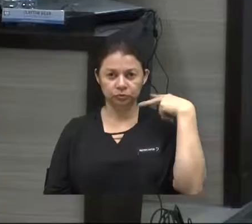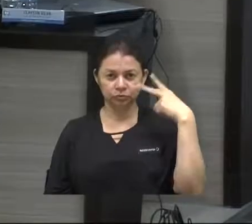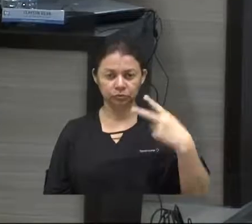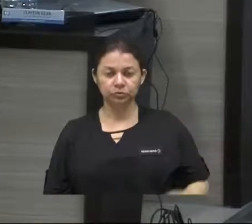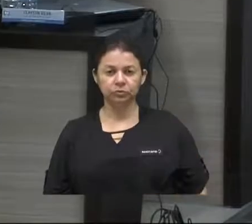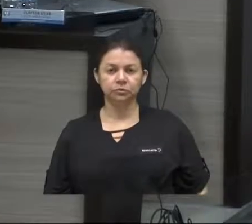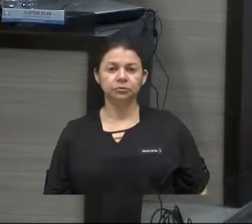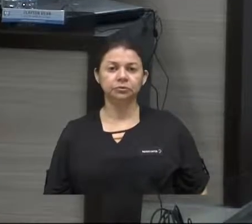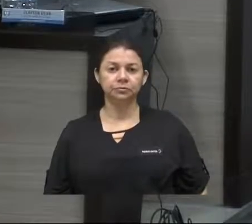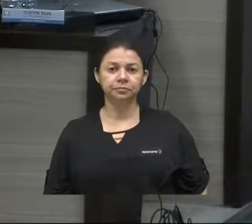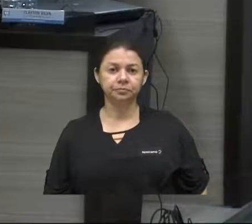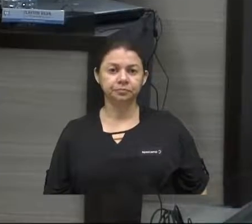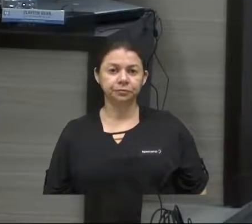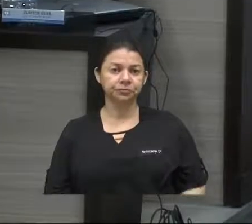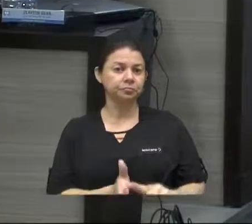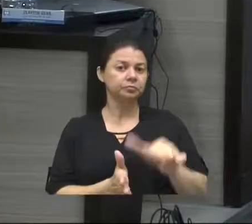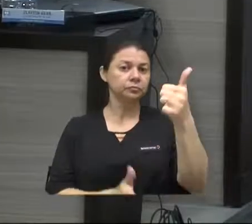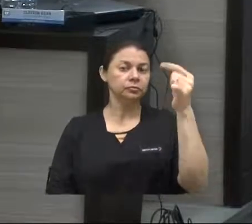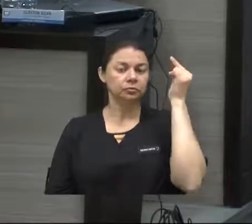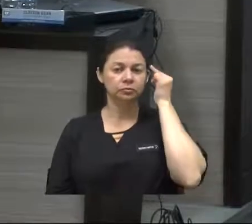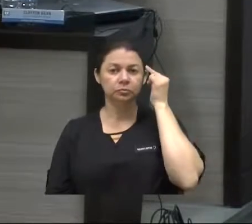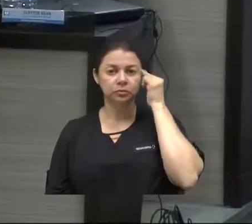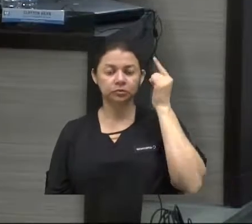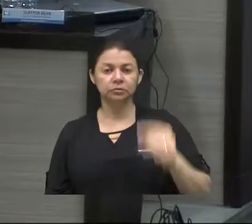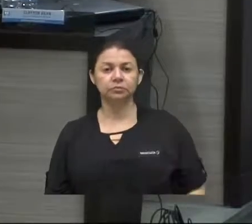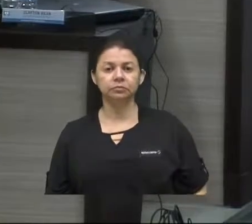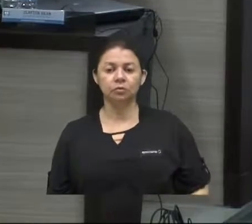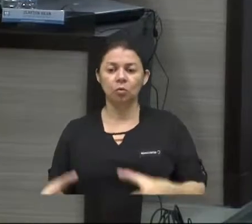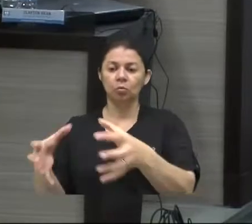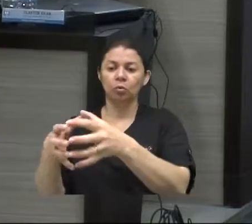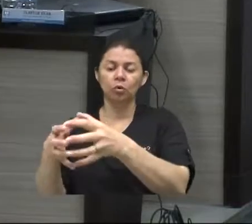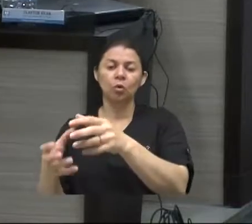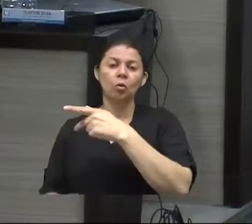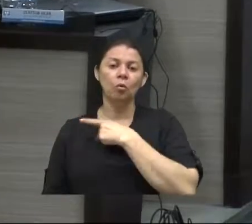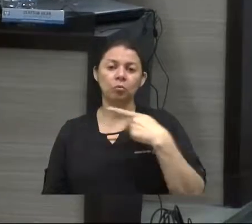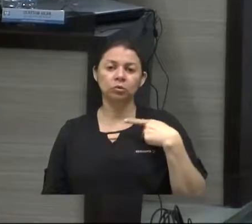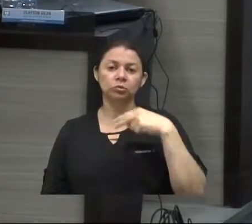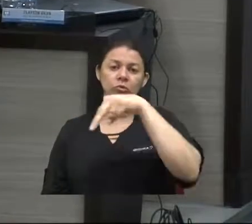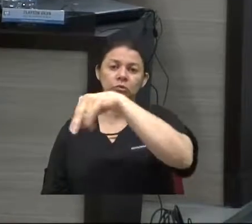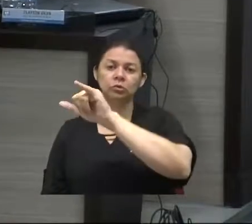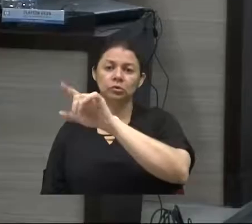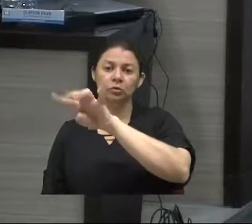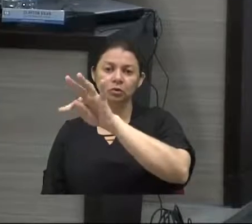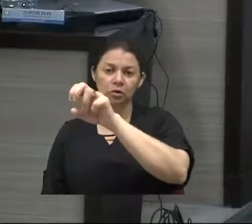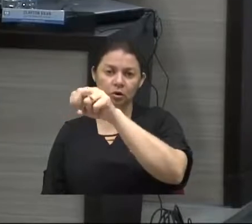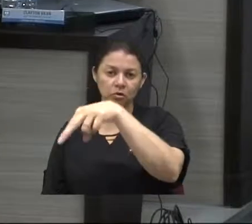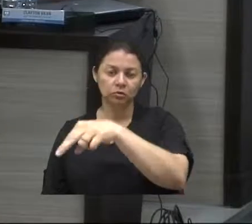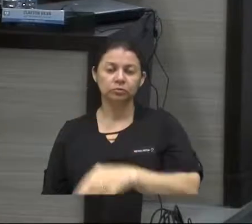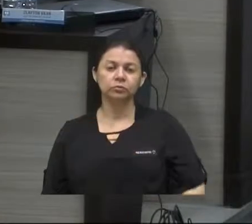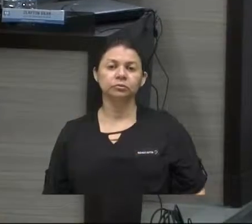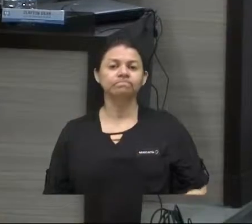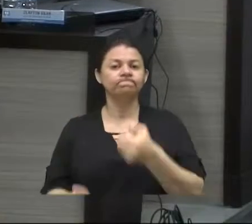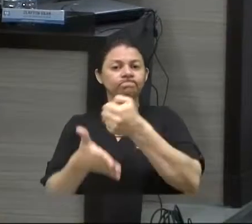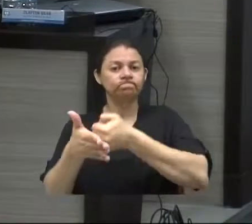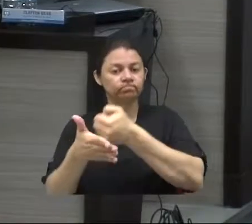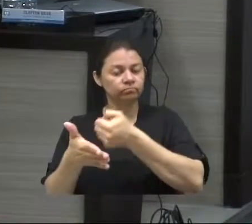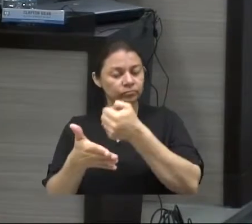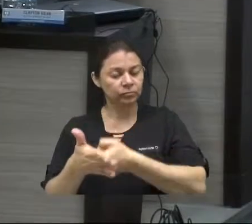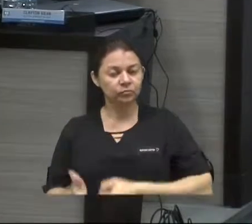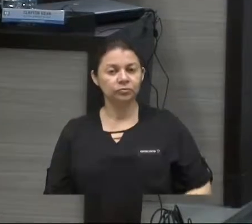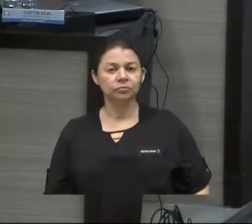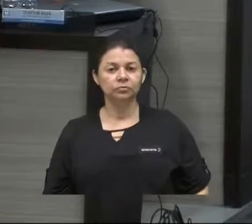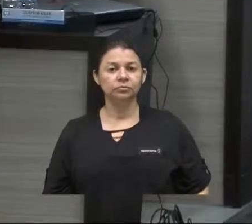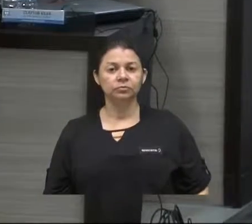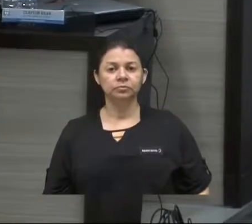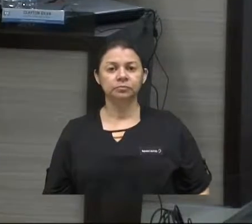mesma forma, o pastor Nilton, que continue lutando firmemente em nome da boa causa à cidade